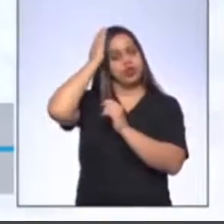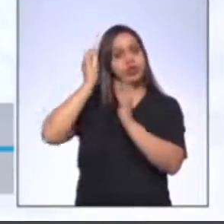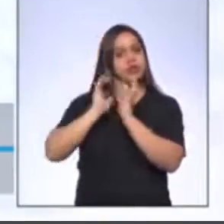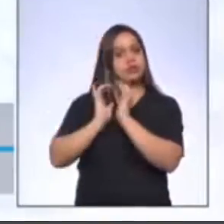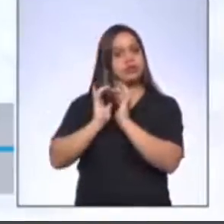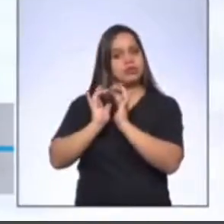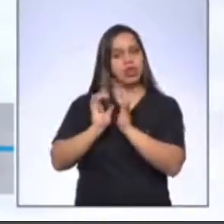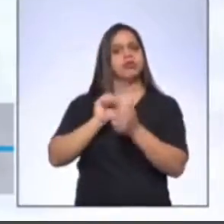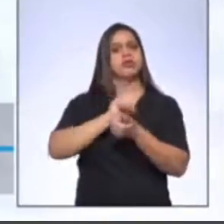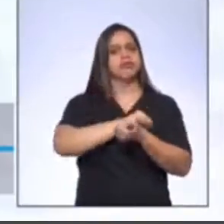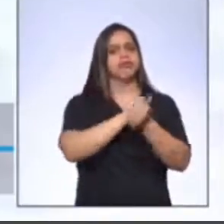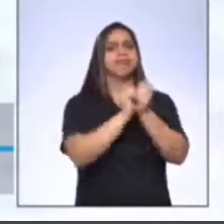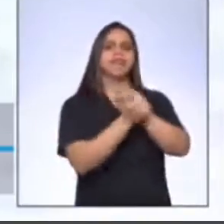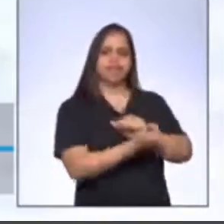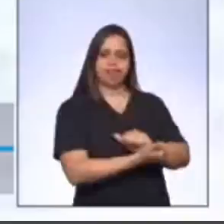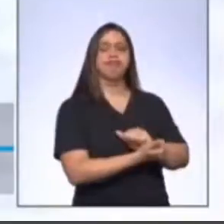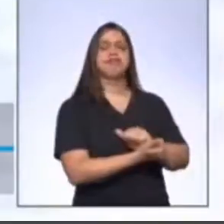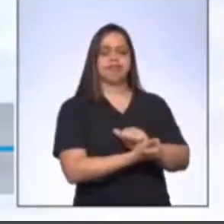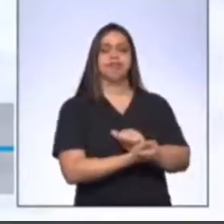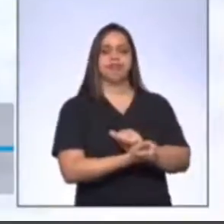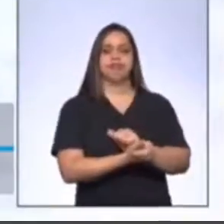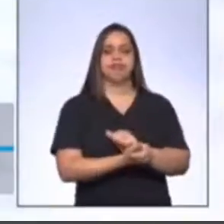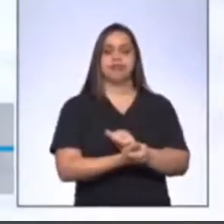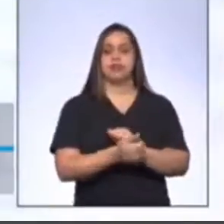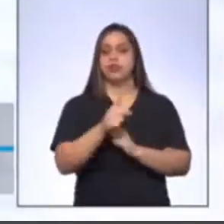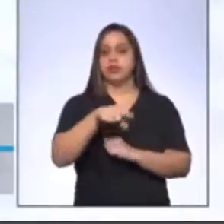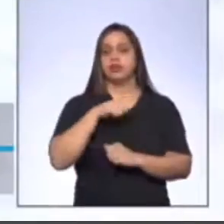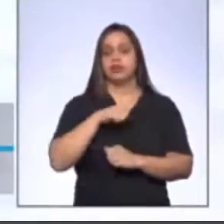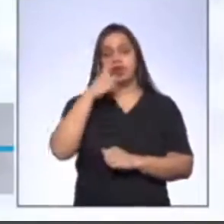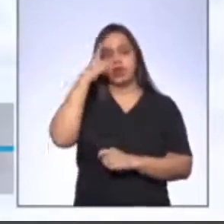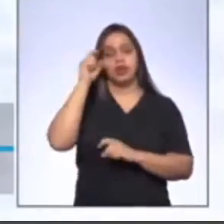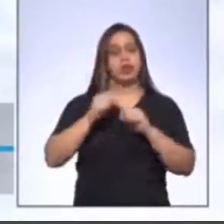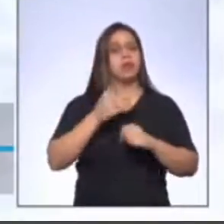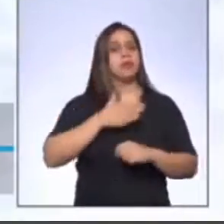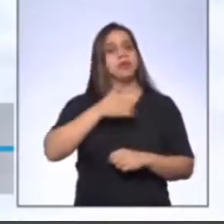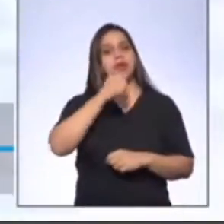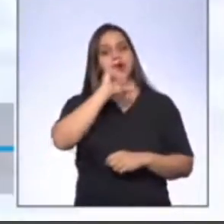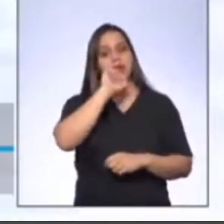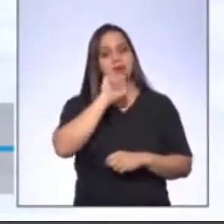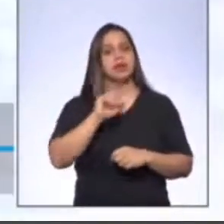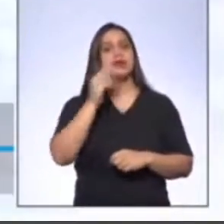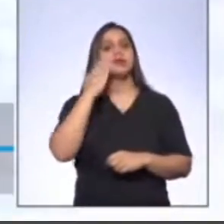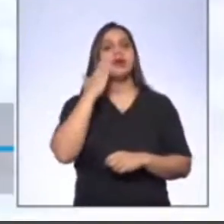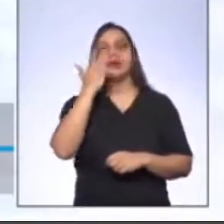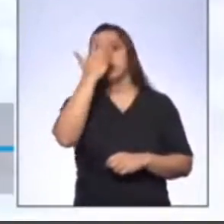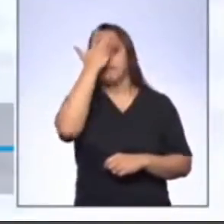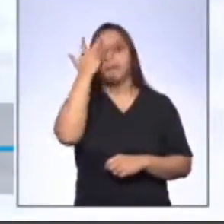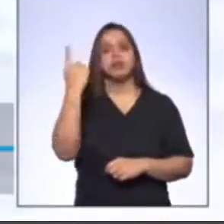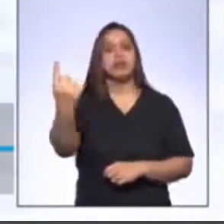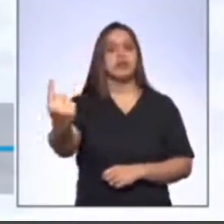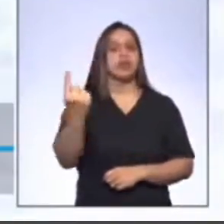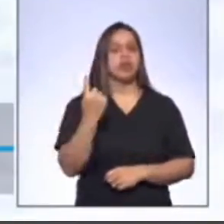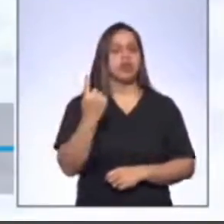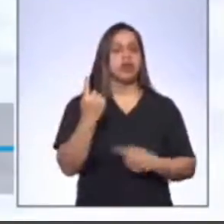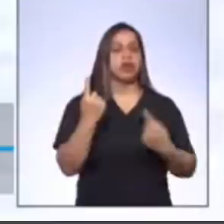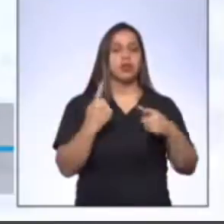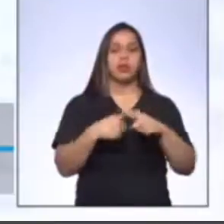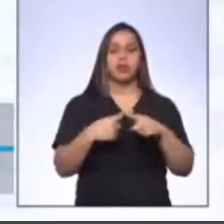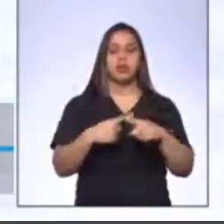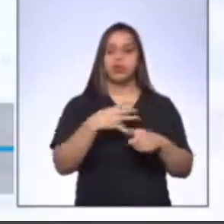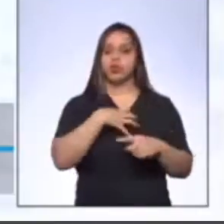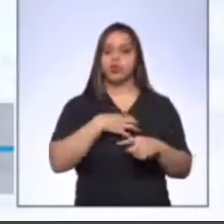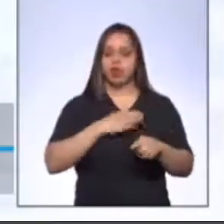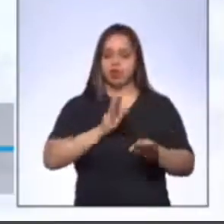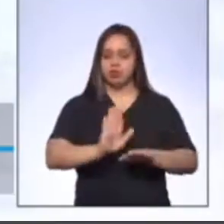adaptações né só para ter uma ideia é a minha mãe ela sabia quem tava chegando você não sabe falar nada só pela forma de